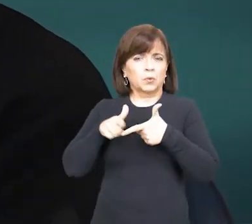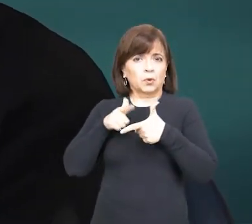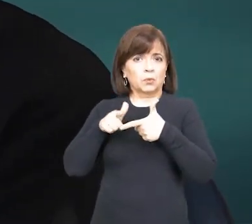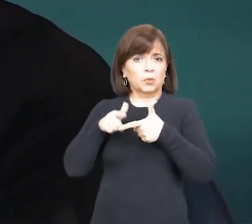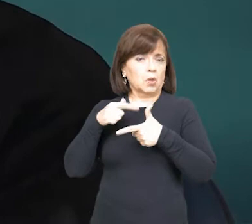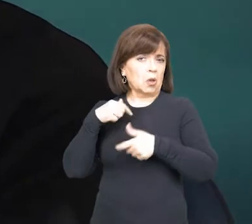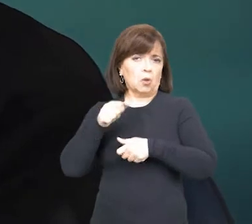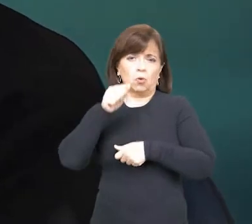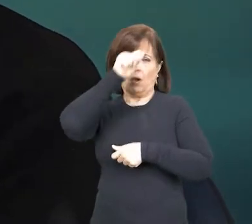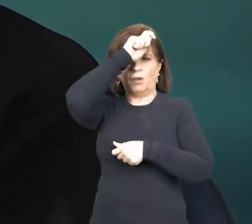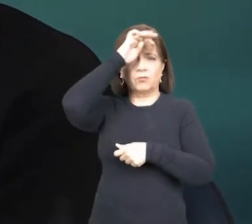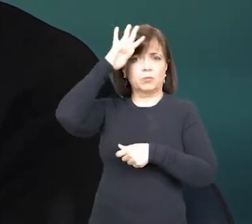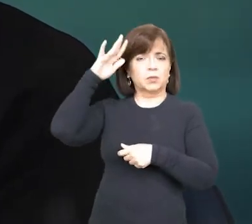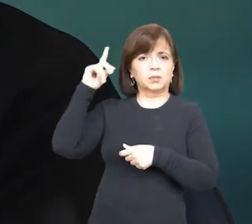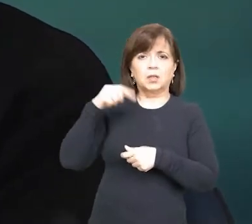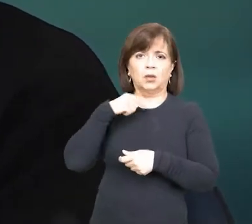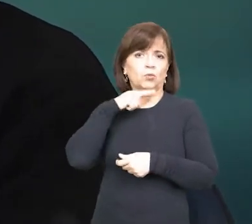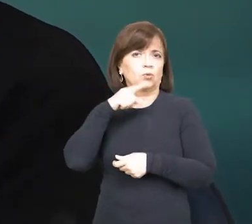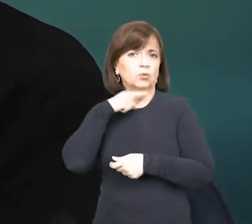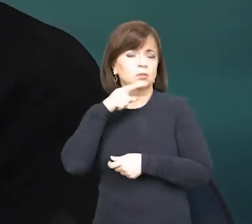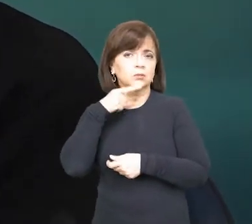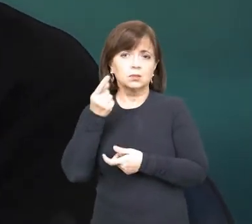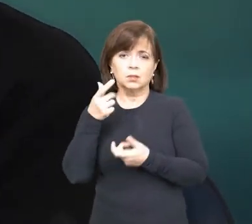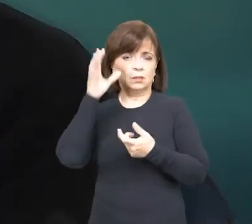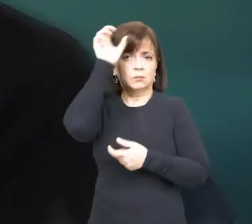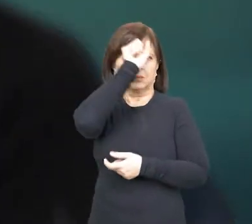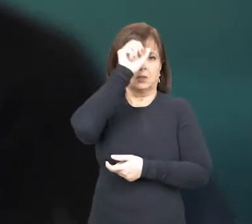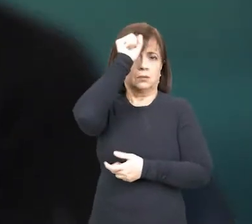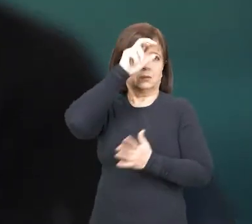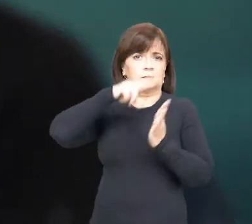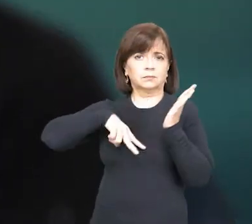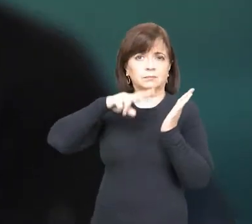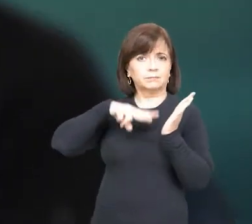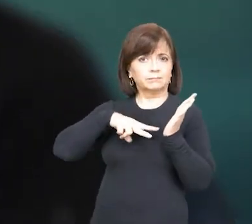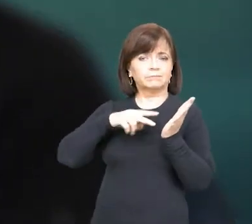alfabetizado, eu não escreveria, por exemplo.